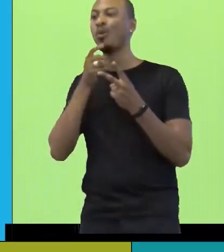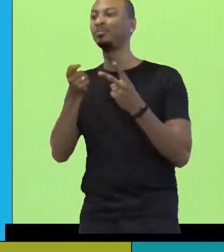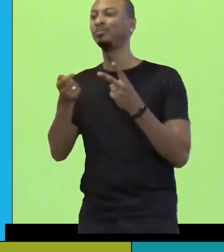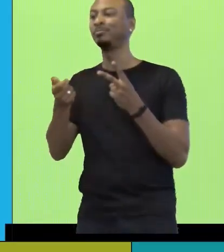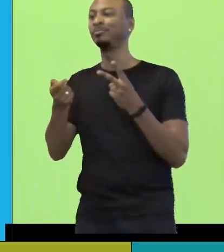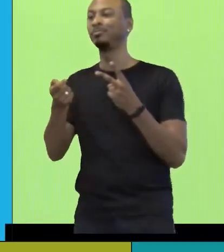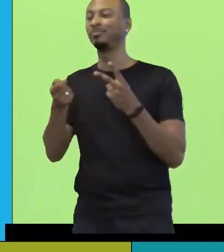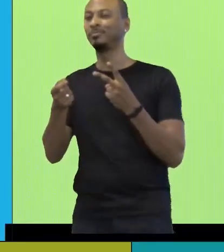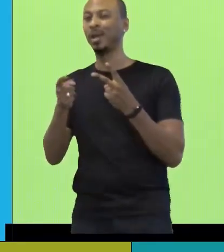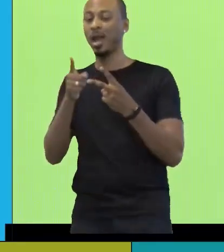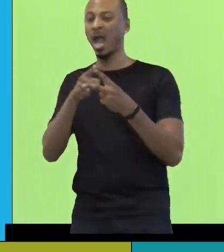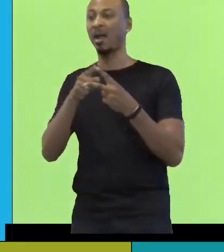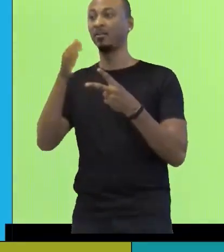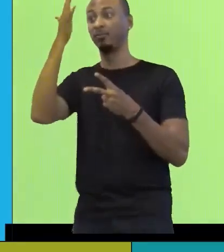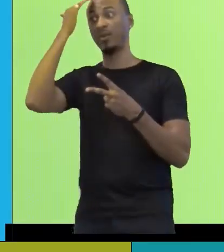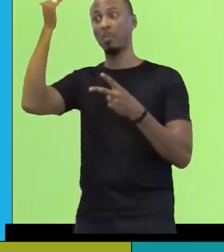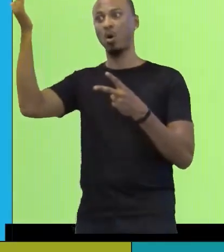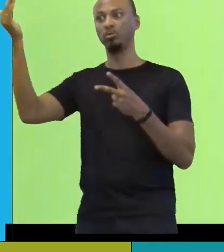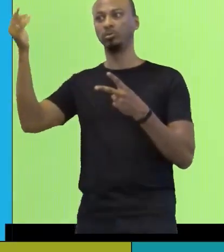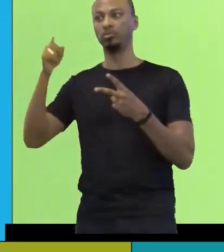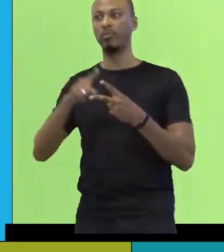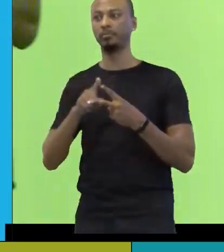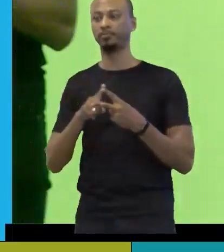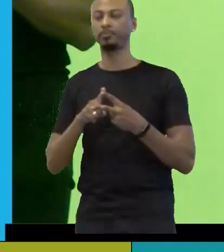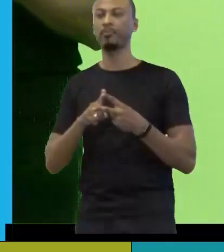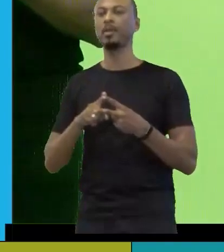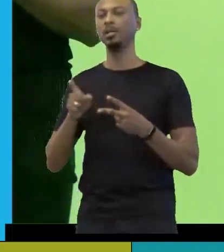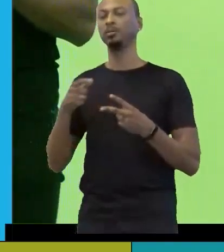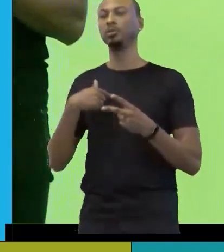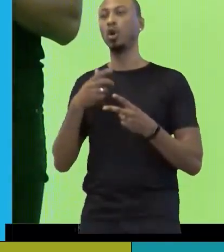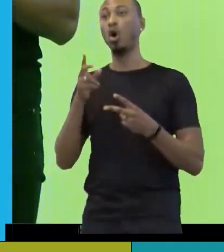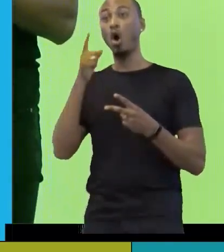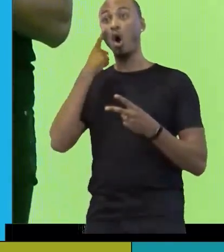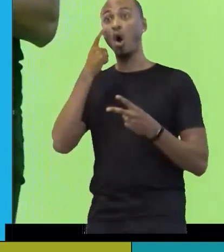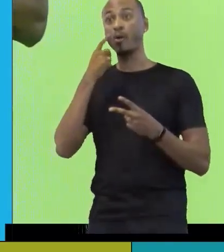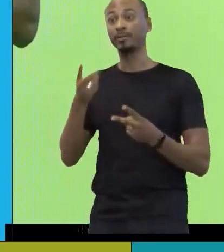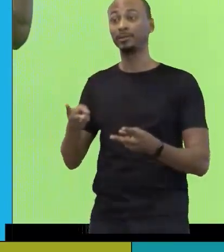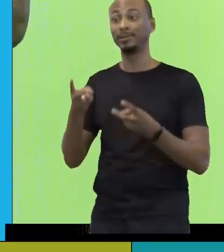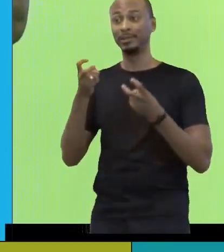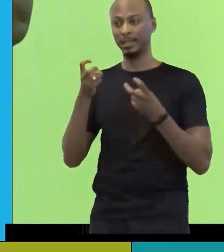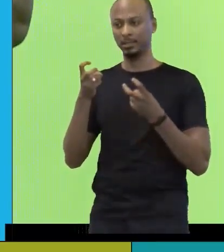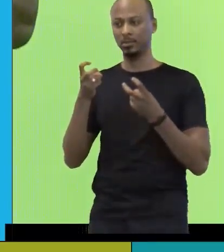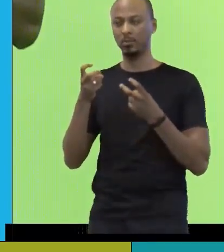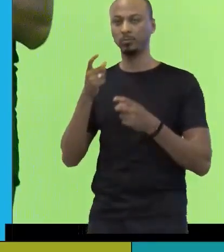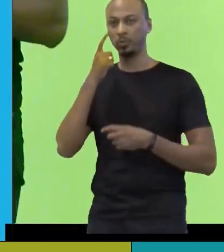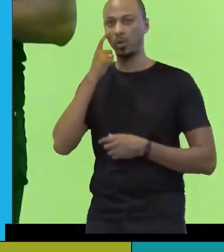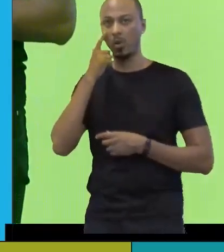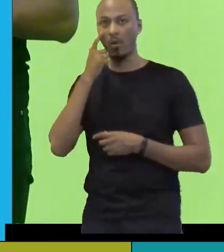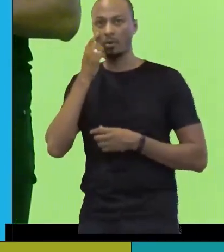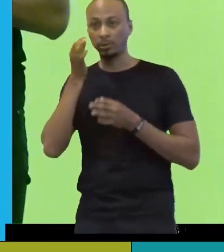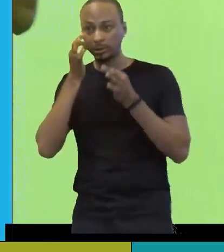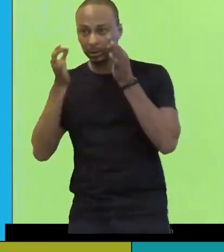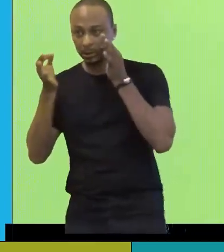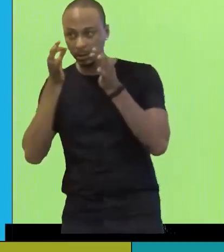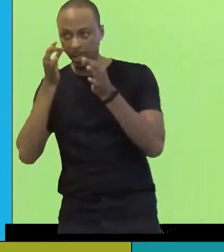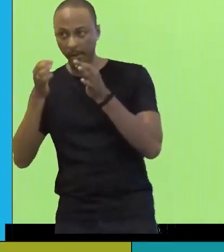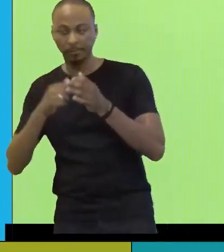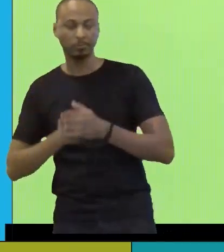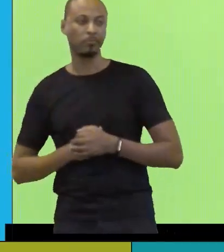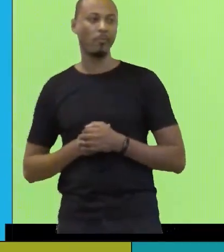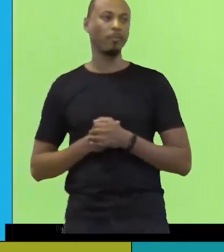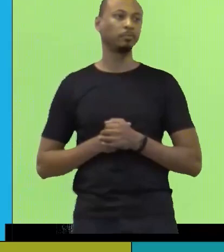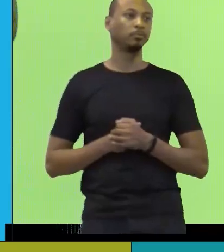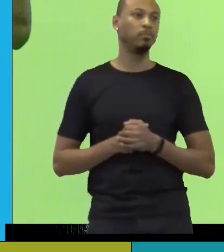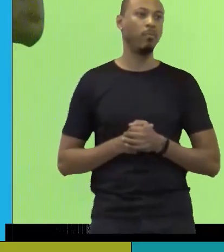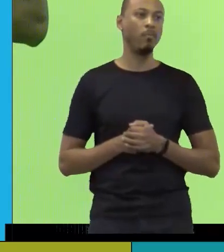ela trata. E eu gostaria de chamar a atenção de vocês para isso. Atenção, atenção, atenção. Nós temos duas obras,